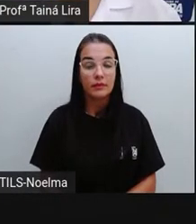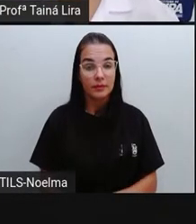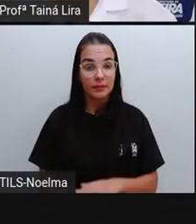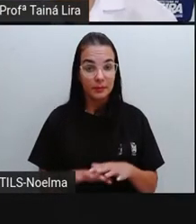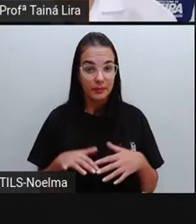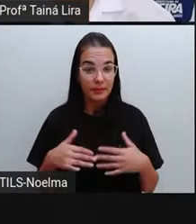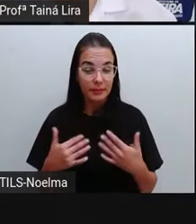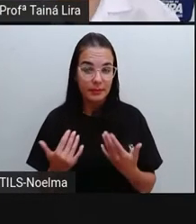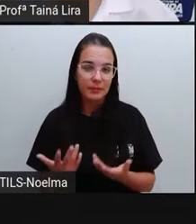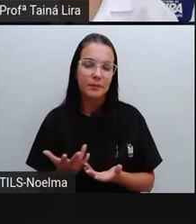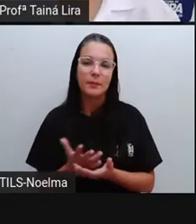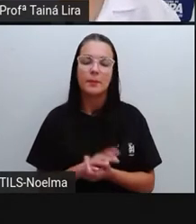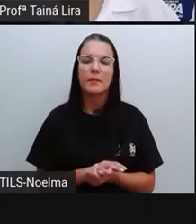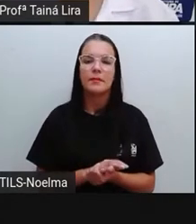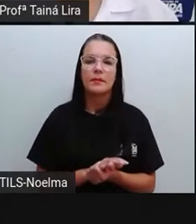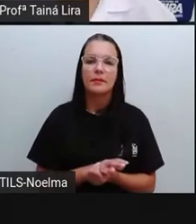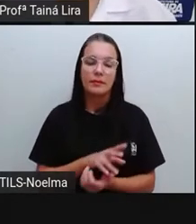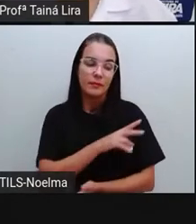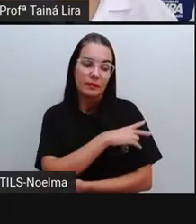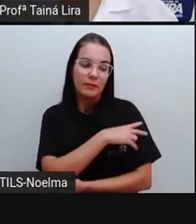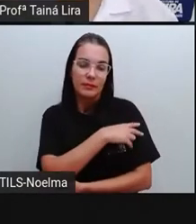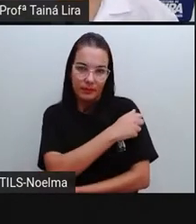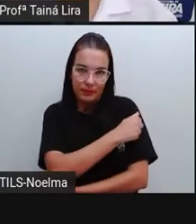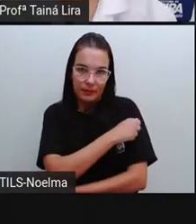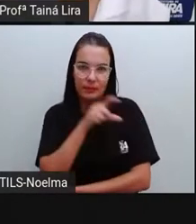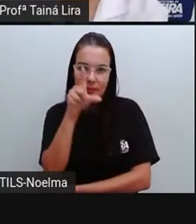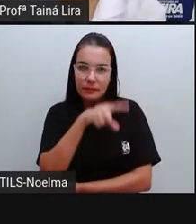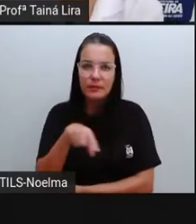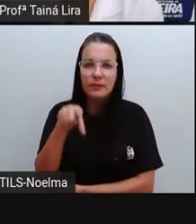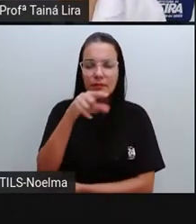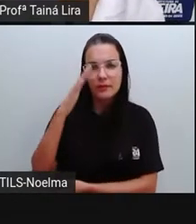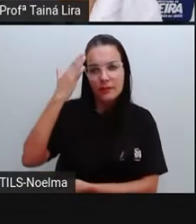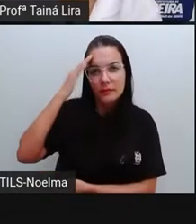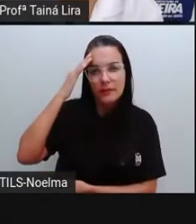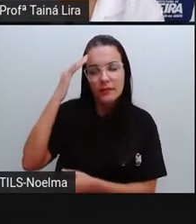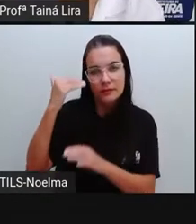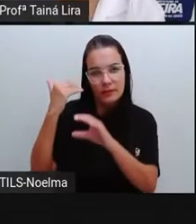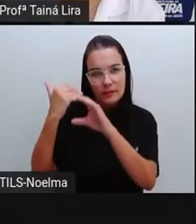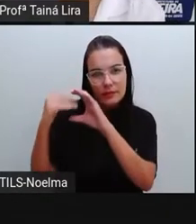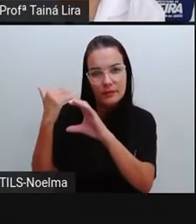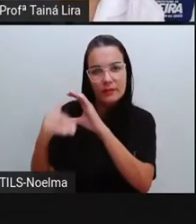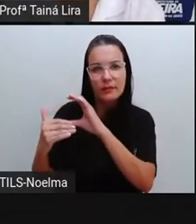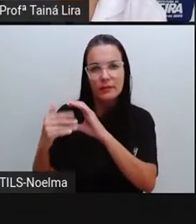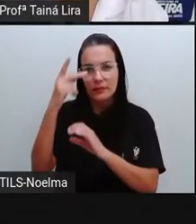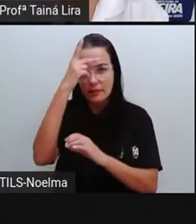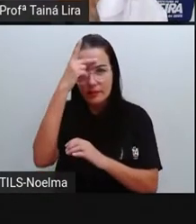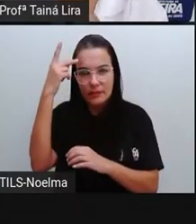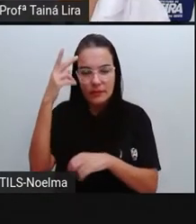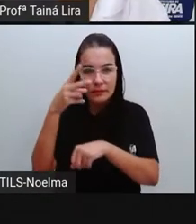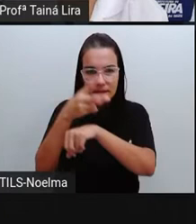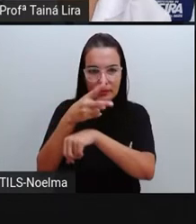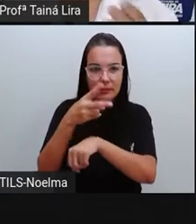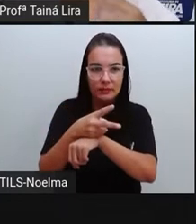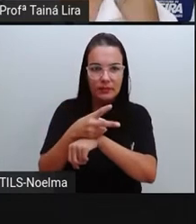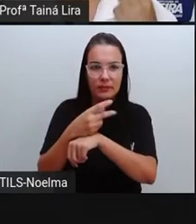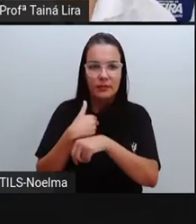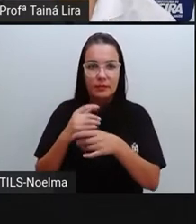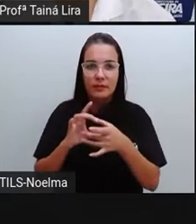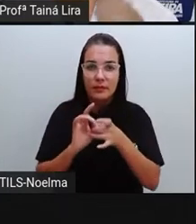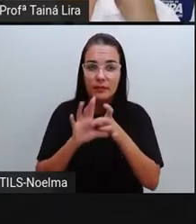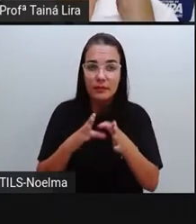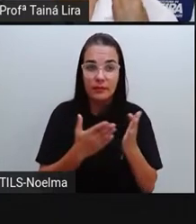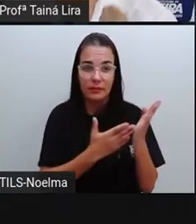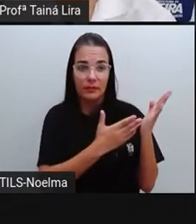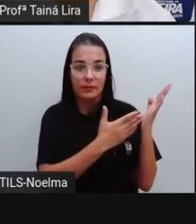Então, segundo ano, conseguiram entender aí a mensagem desse vídeo? Eu até deixei para vocês verem,